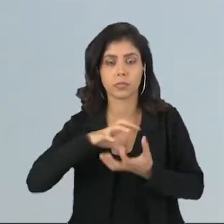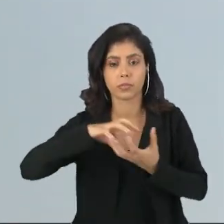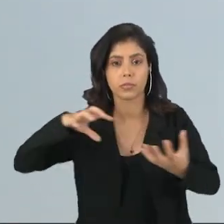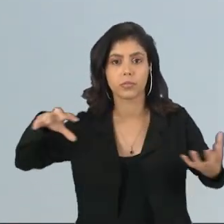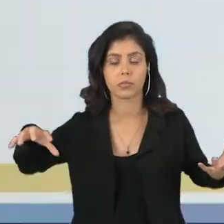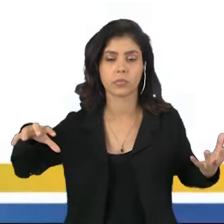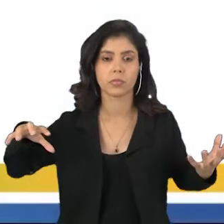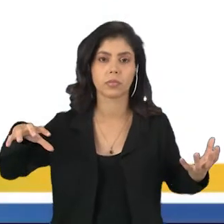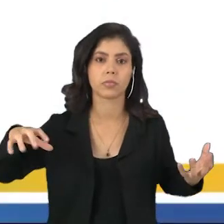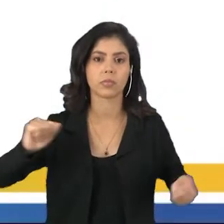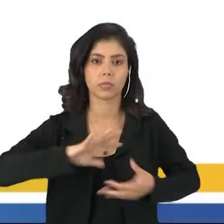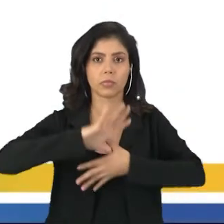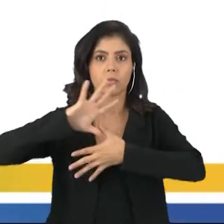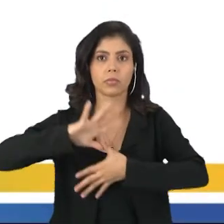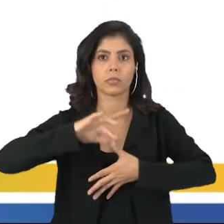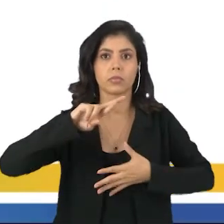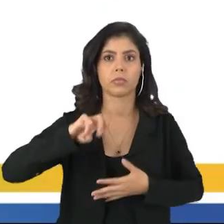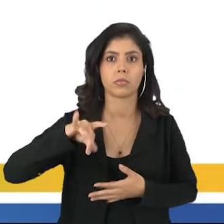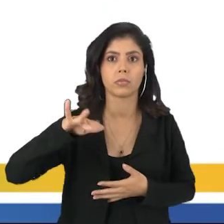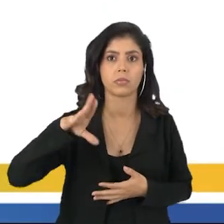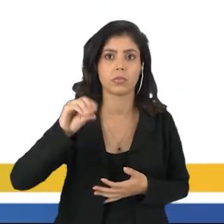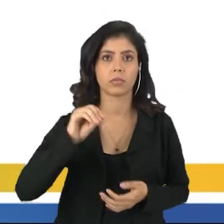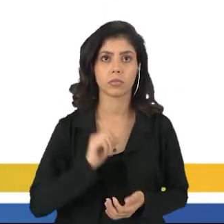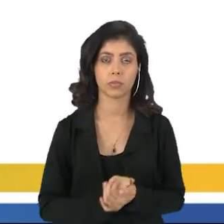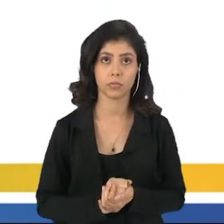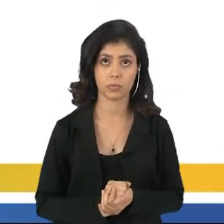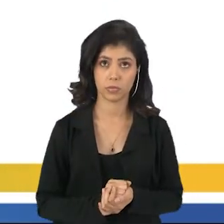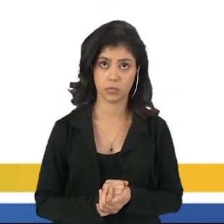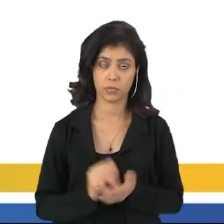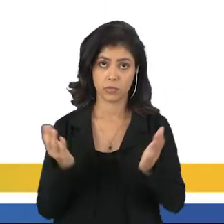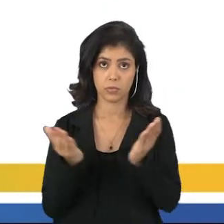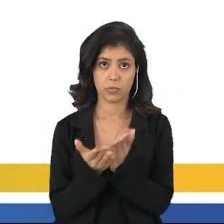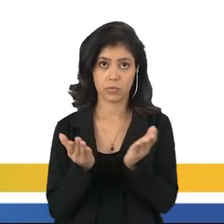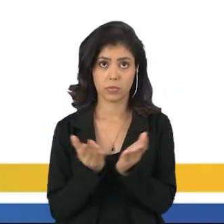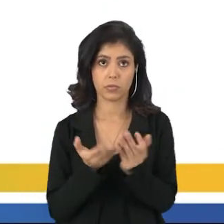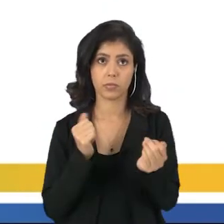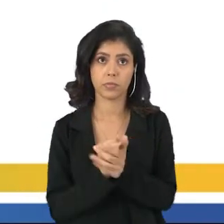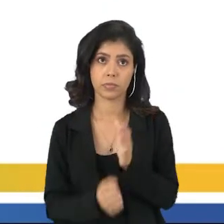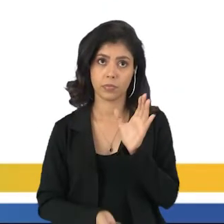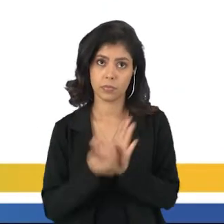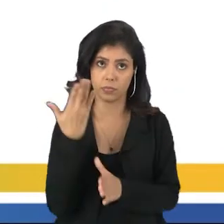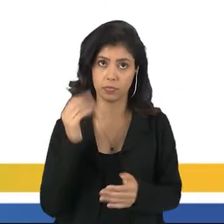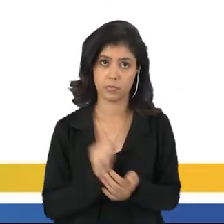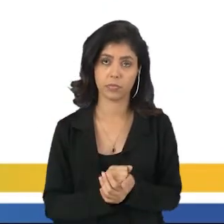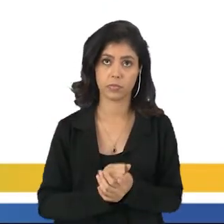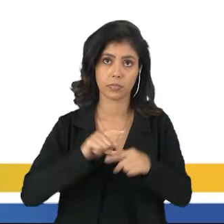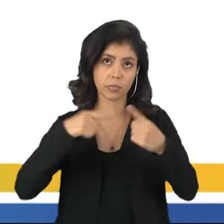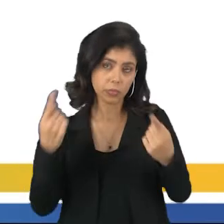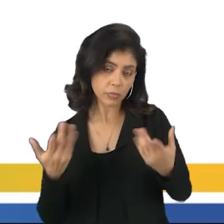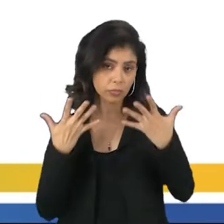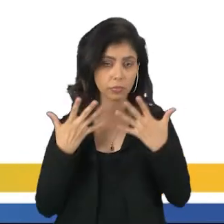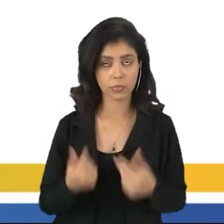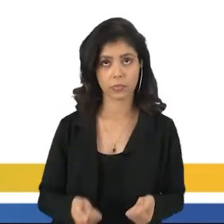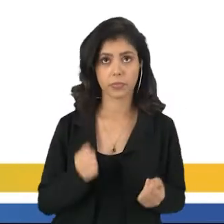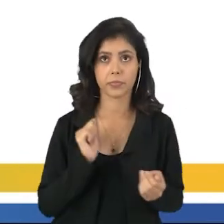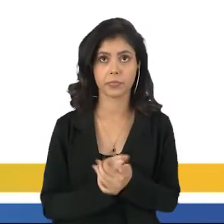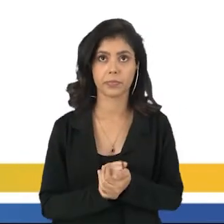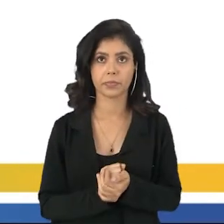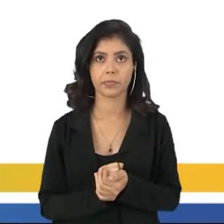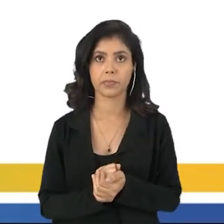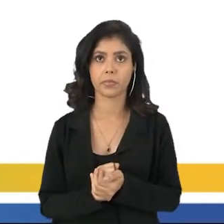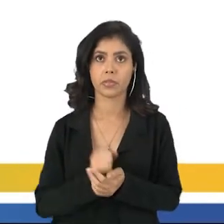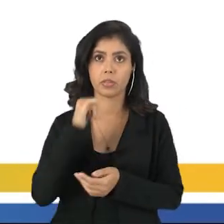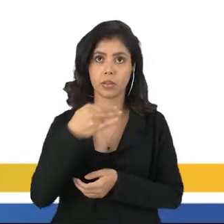continente americano. Então veja que o cristianismo surgiu no Oriente Médio, porém foi adotado pelo Império